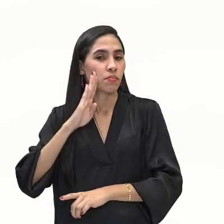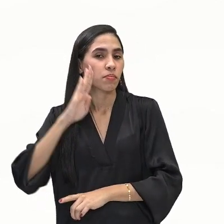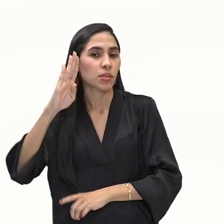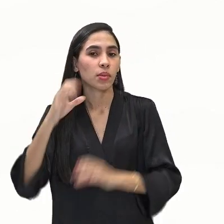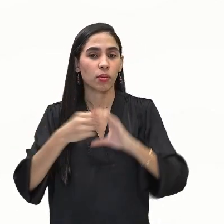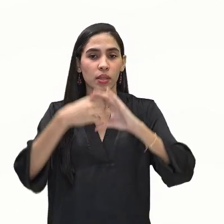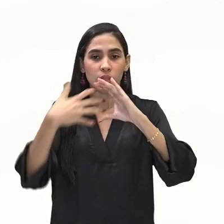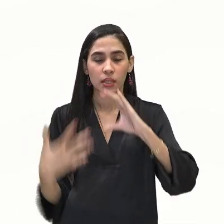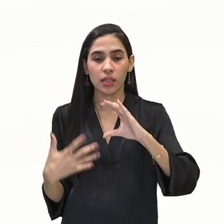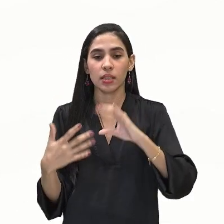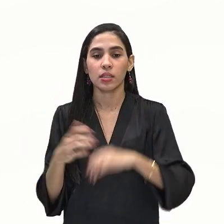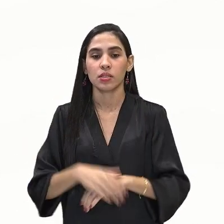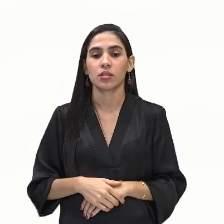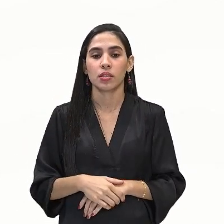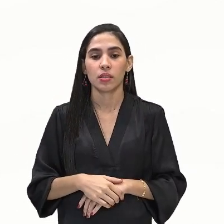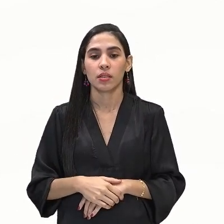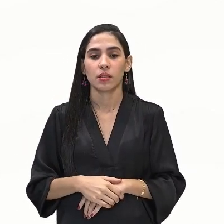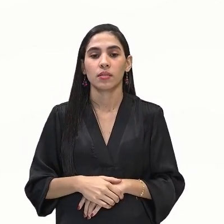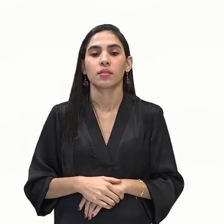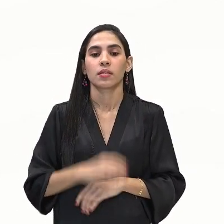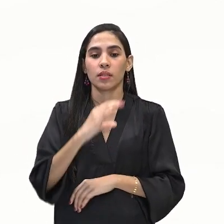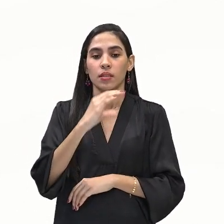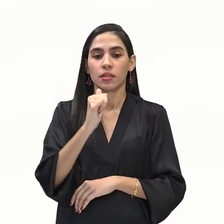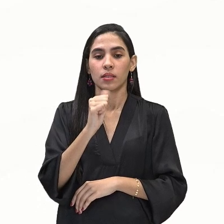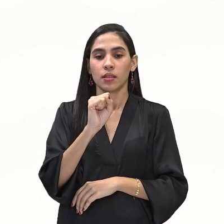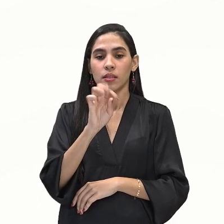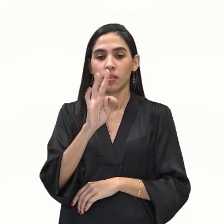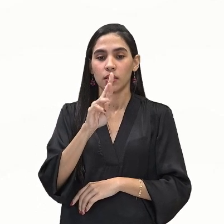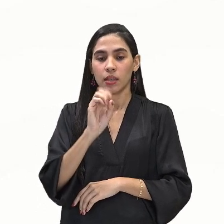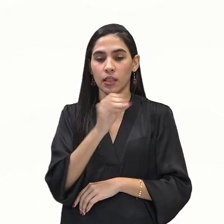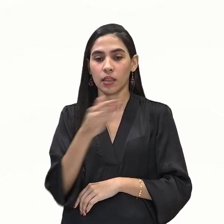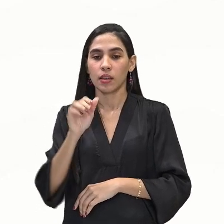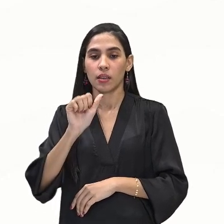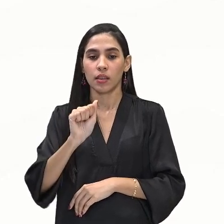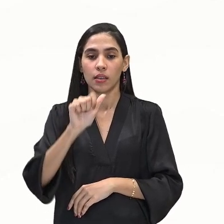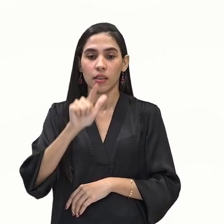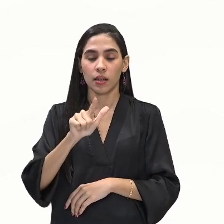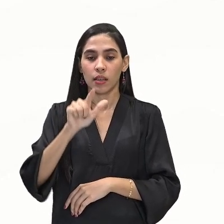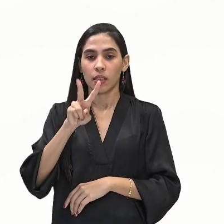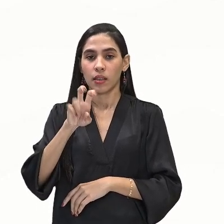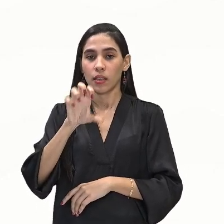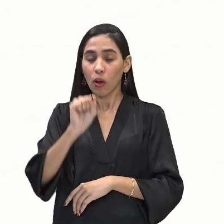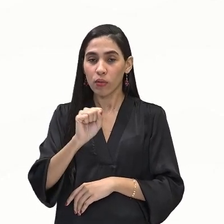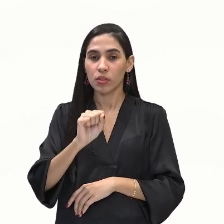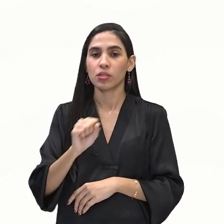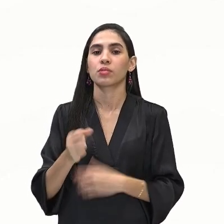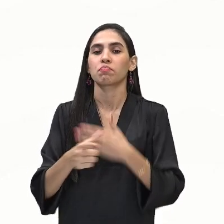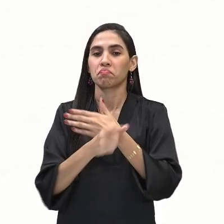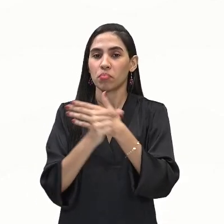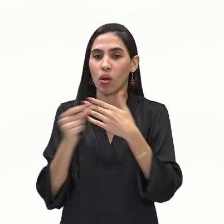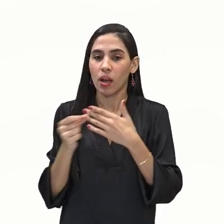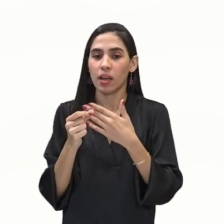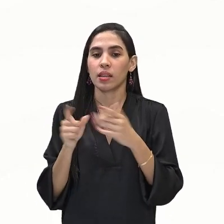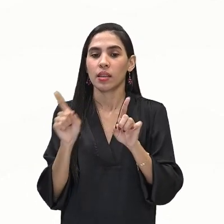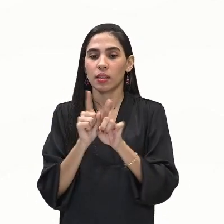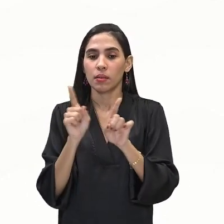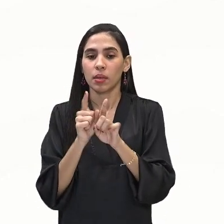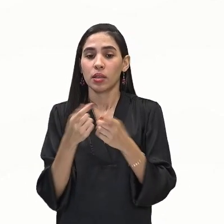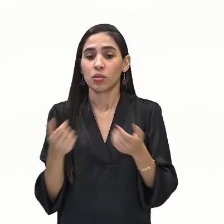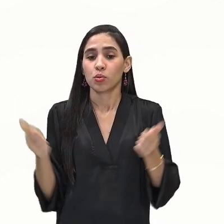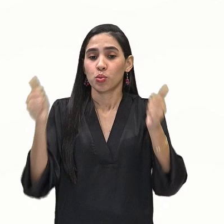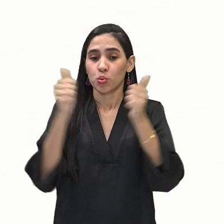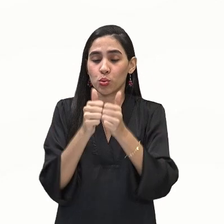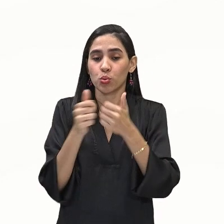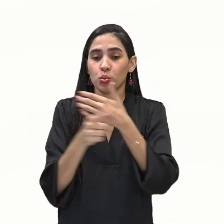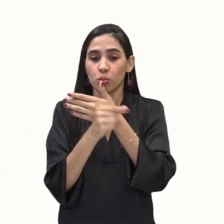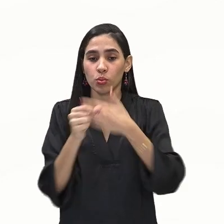geração romântica foi Castro Alves. Esse é o poeta, juntamente com Tobias Barreto